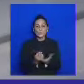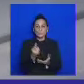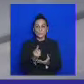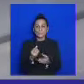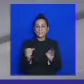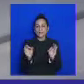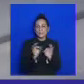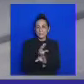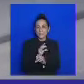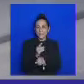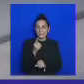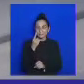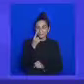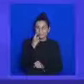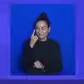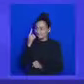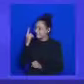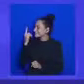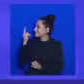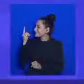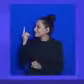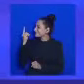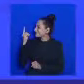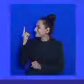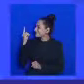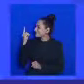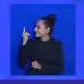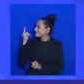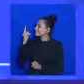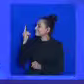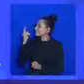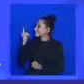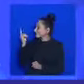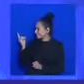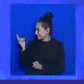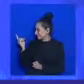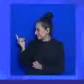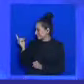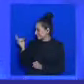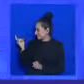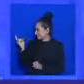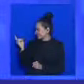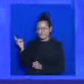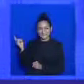globo número 1 está preparado, bolas posicionadas. Valendo!